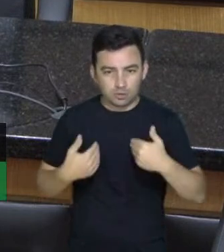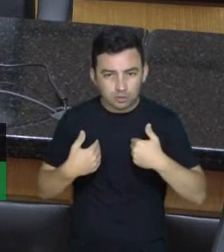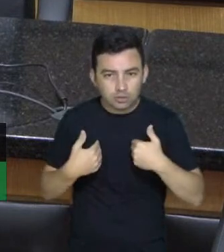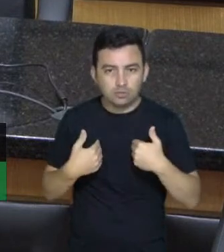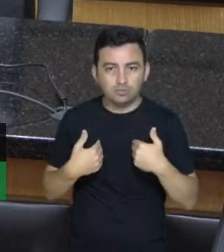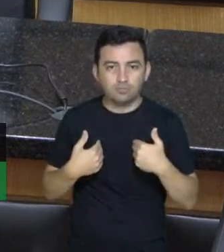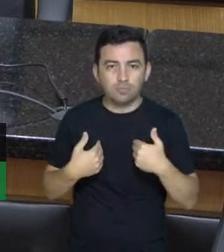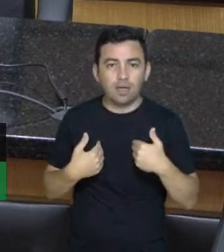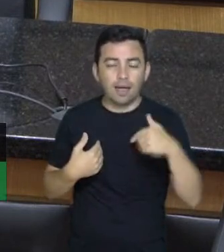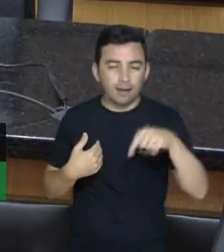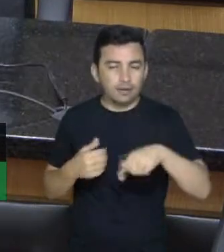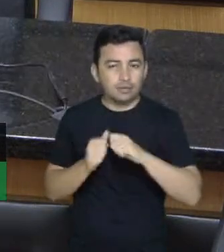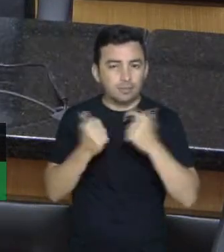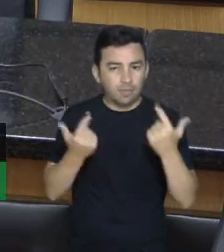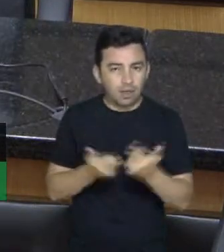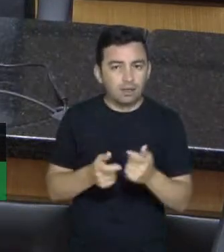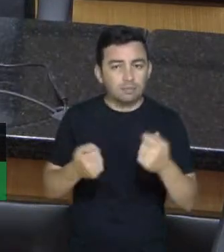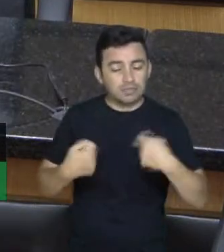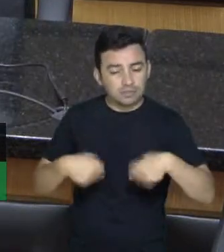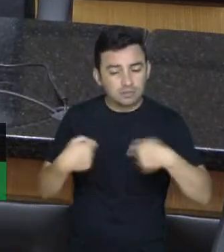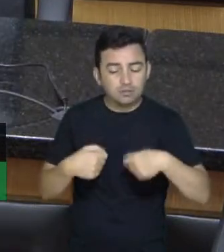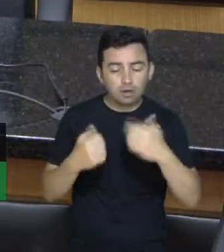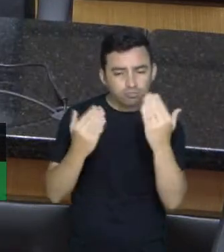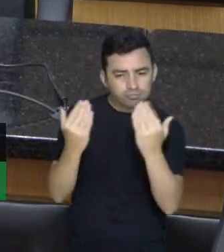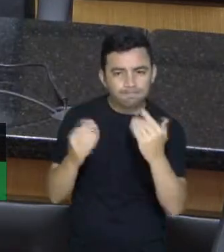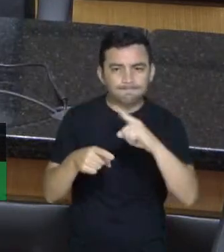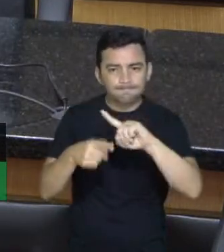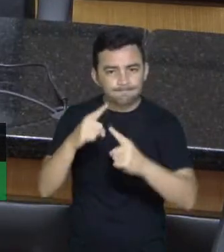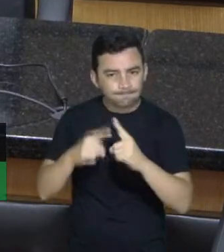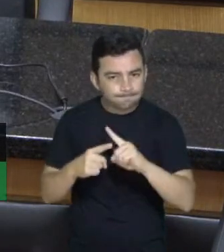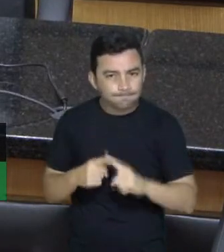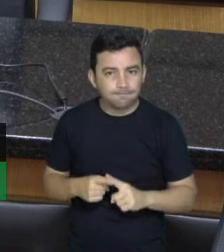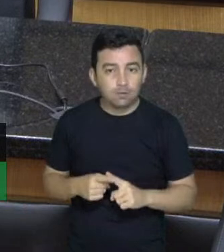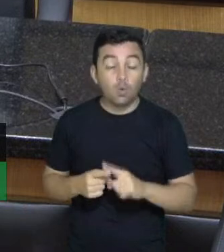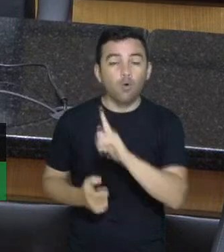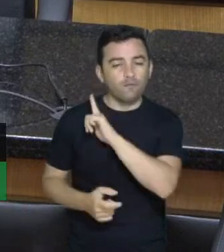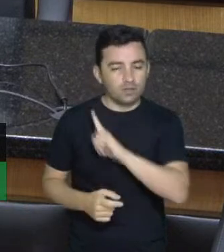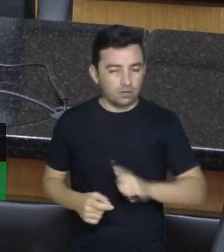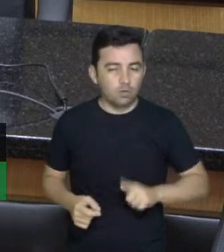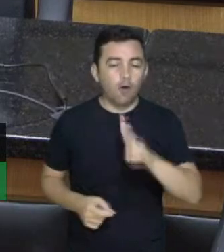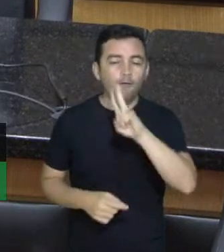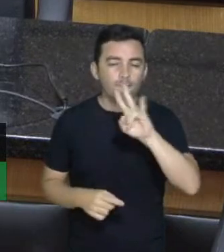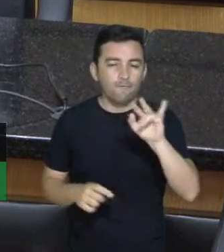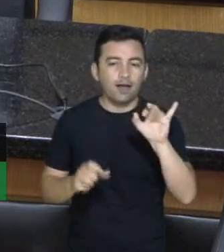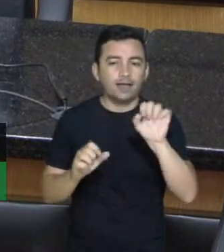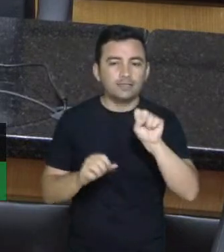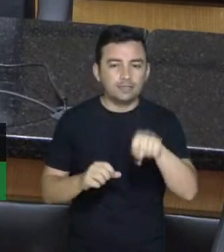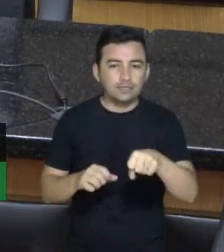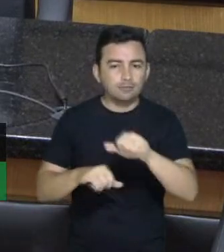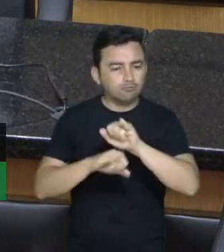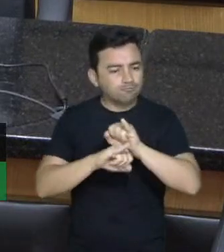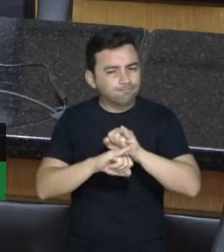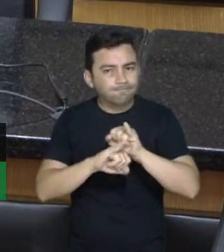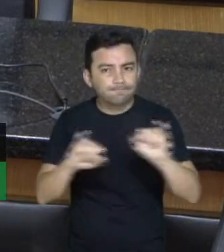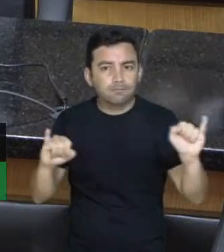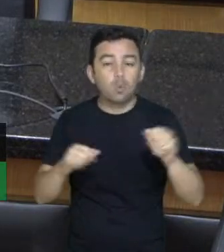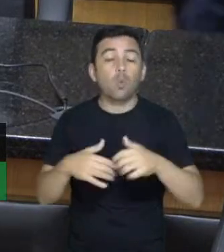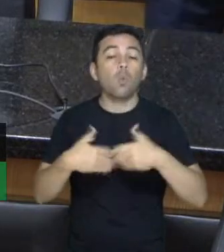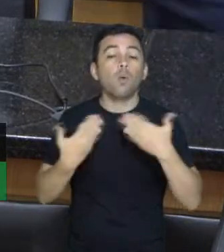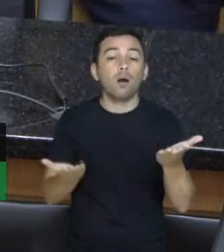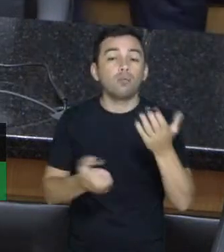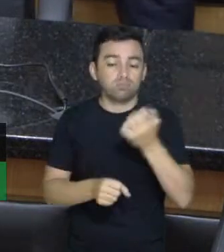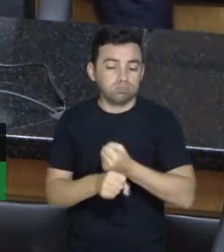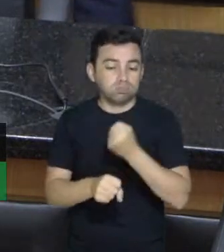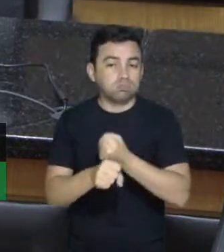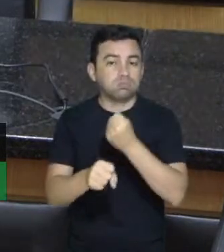casa aqui, para que a gente possa encontrar a melhor alternativa. E muito em breve o governador vai anunciar, sim, para todos quais são as obras que terão